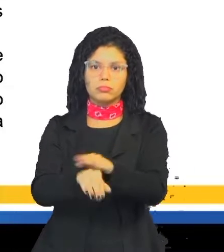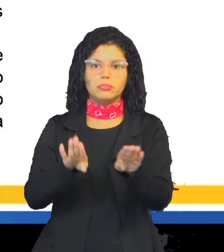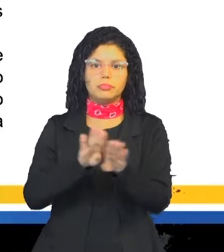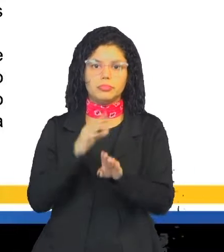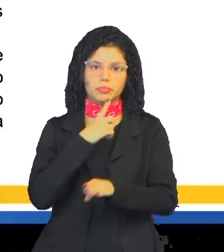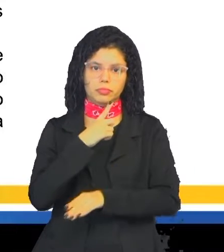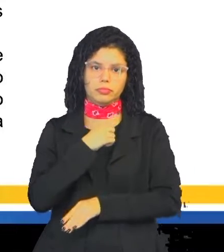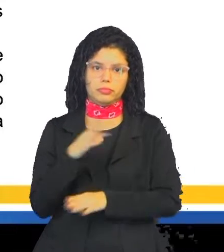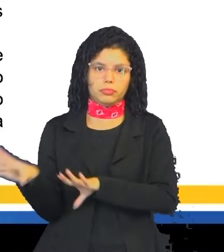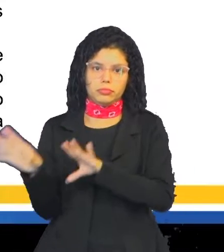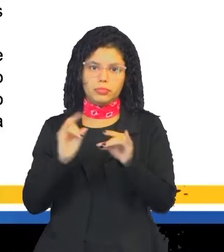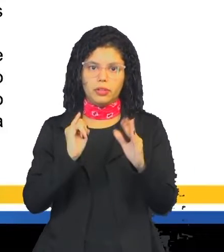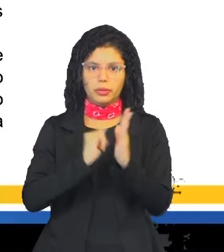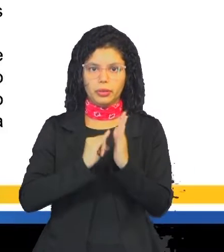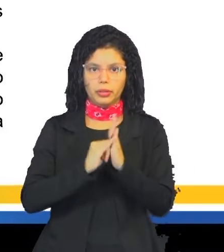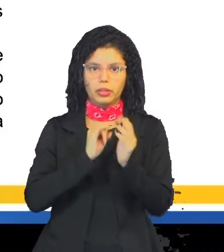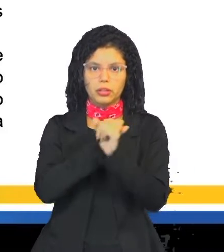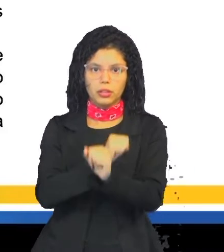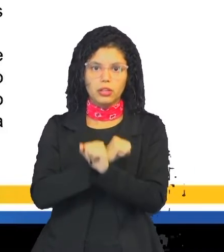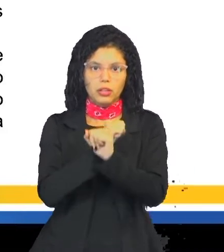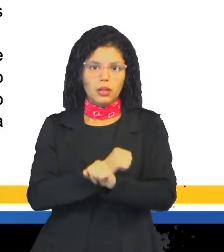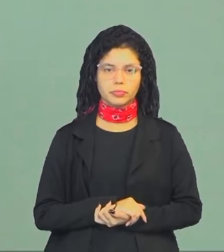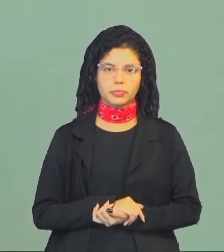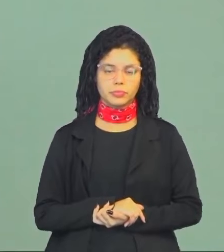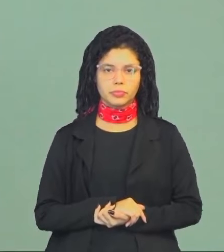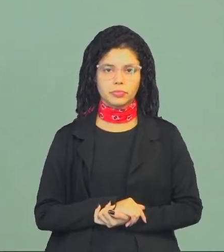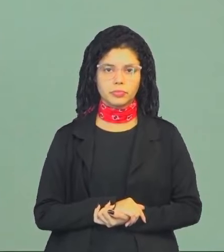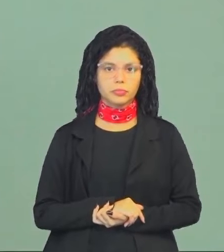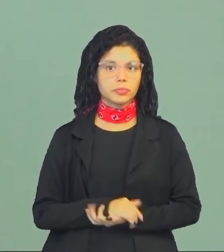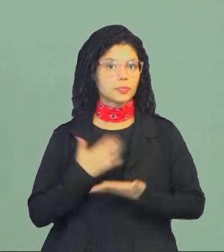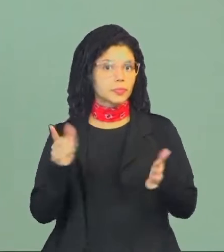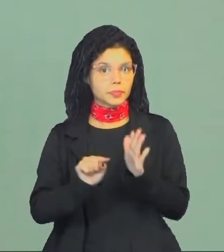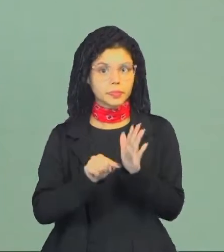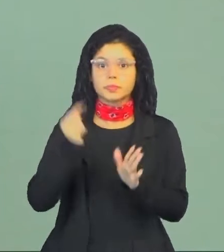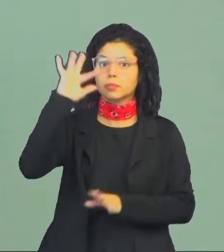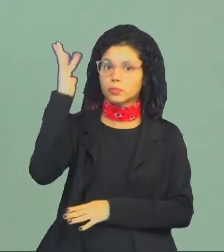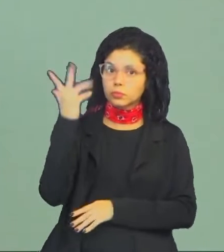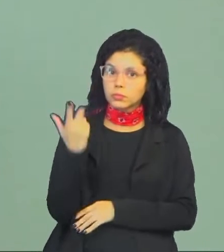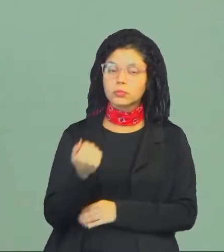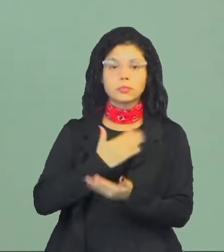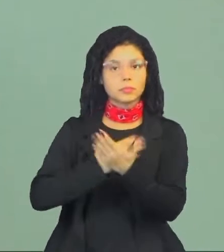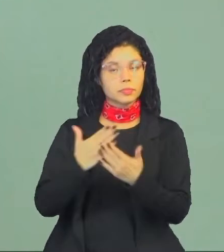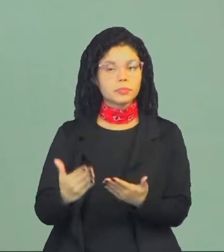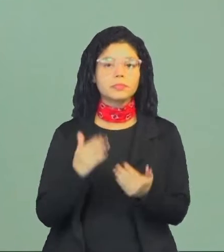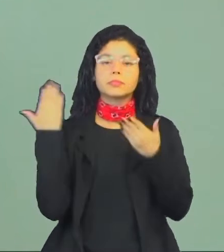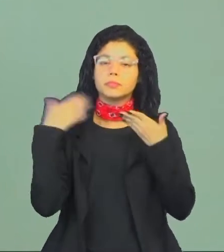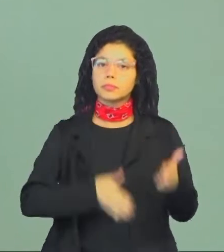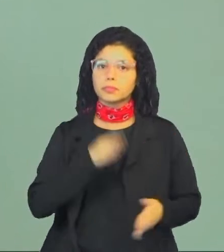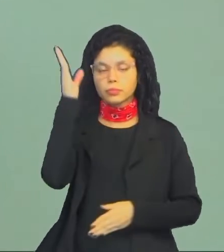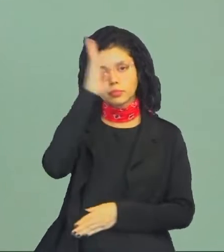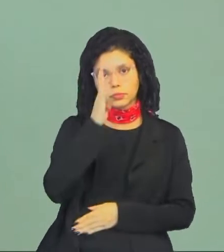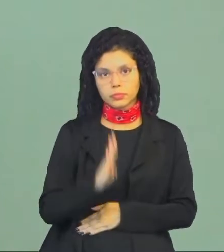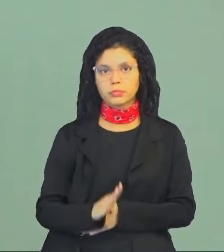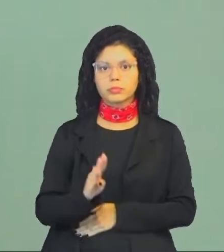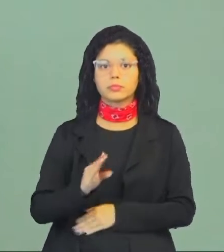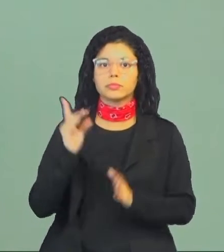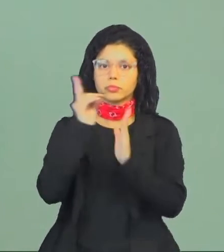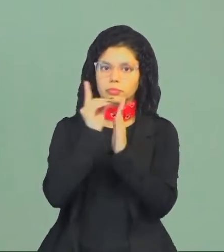por trás da instituição da escravidão em nosso país. Os primeiros africanos começaram a chegar no Brasil na década